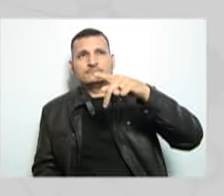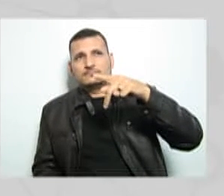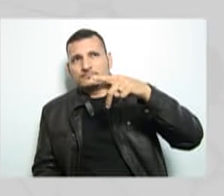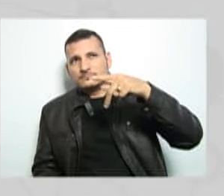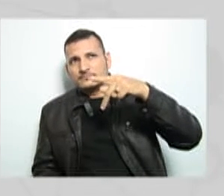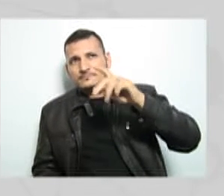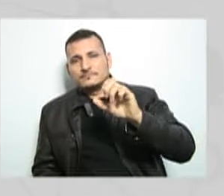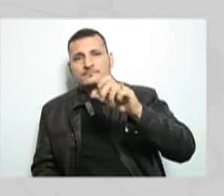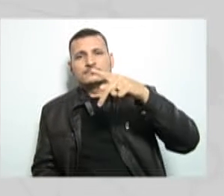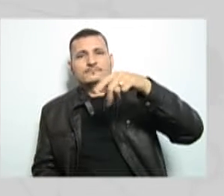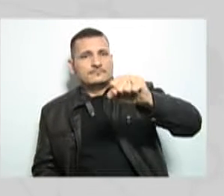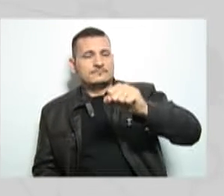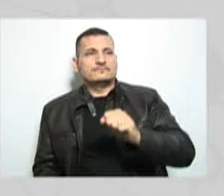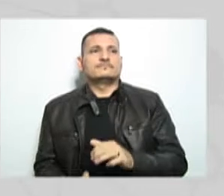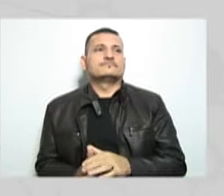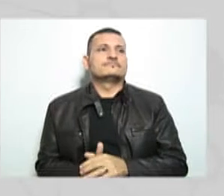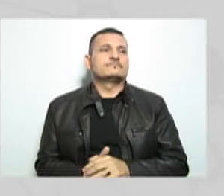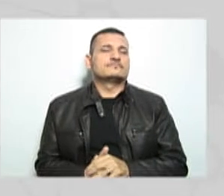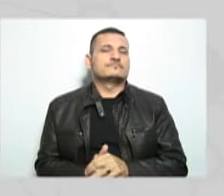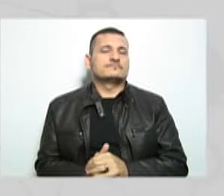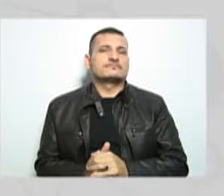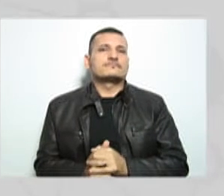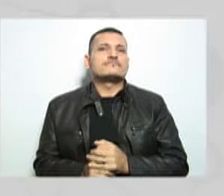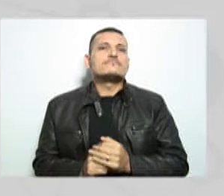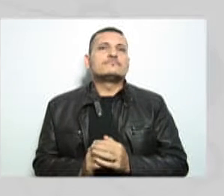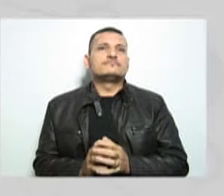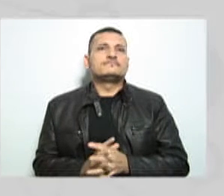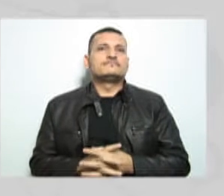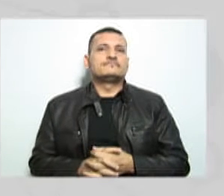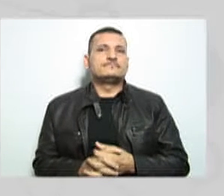bom? Método PEPS, vamos voltar.